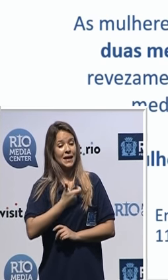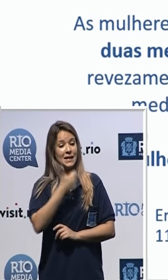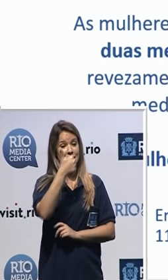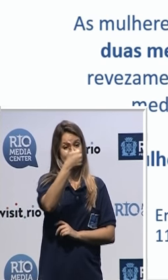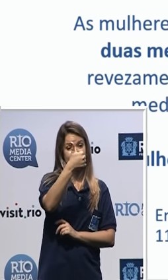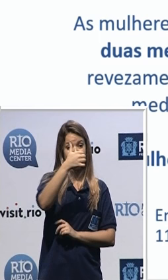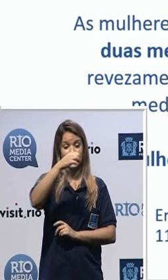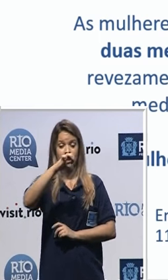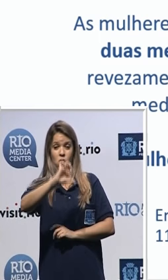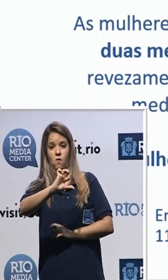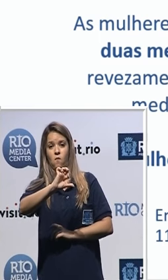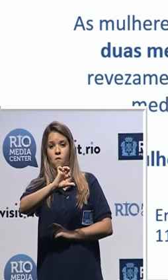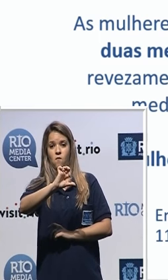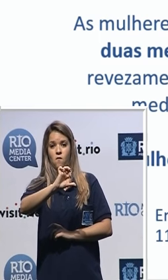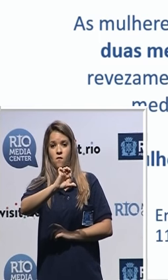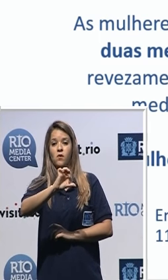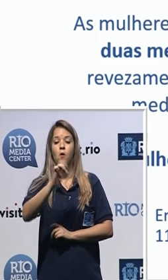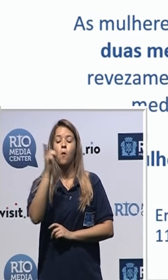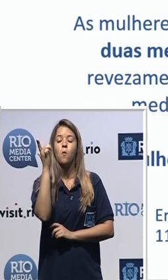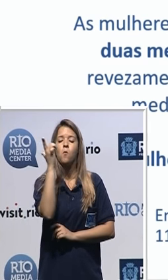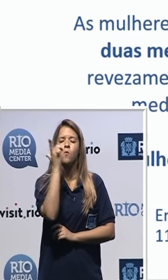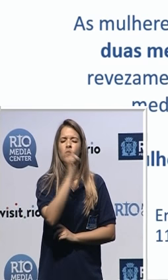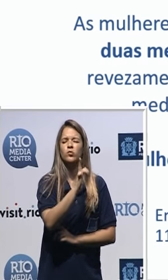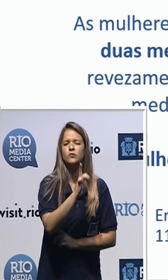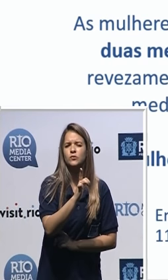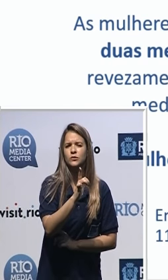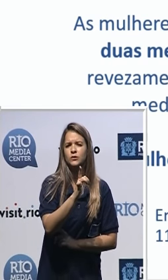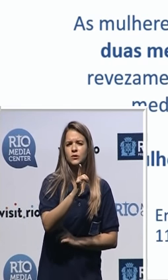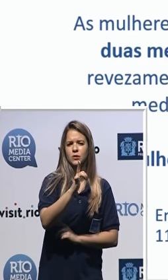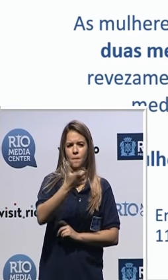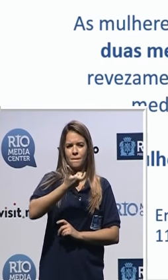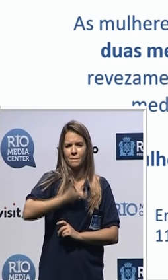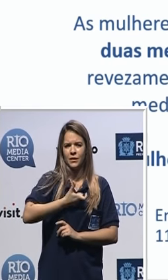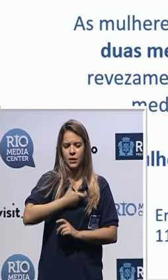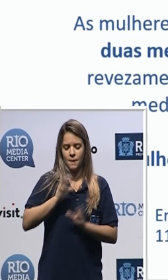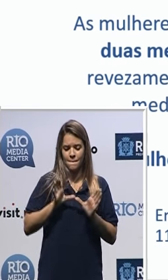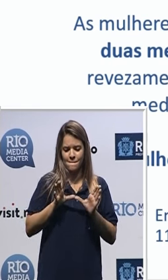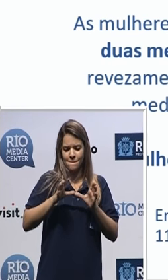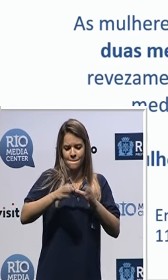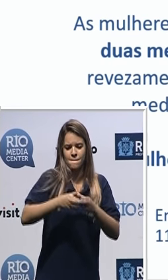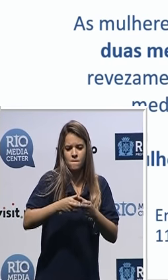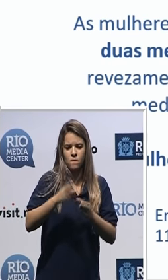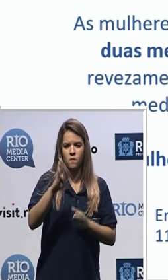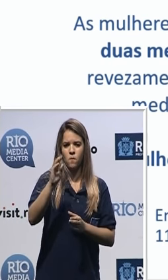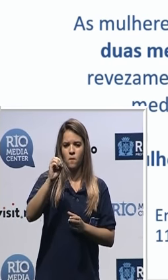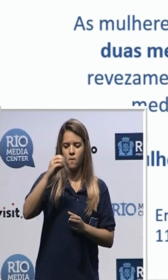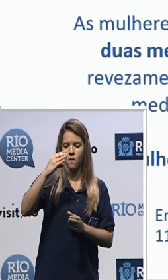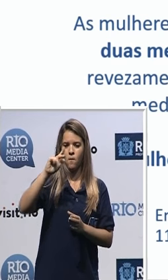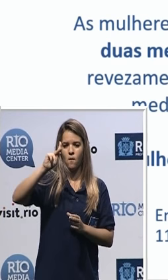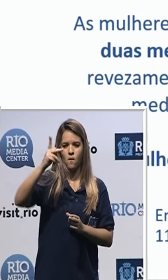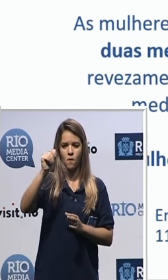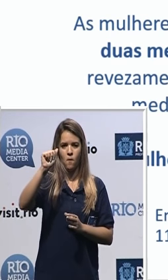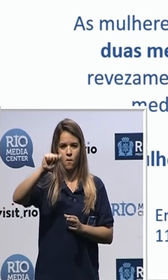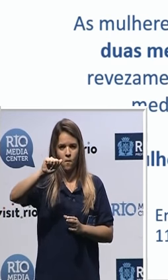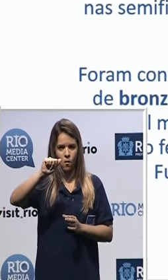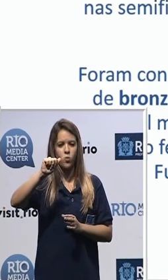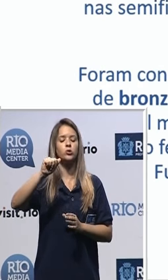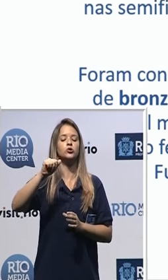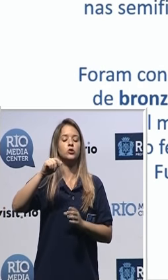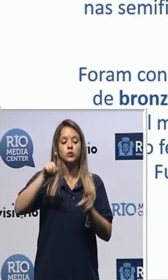aí também conquistas de medalhas coletivas, como na bocha mista e no voleibol sentado.